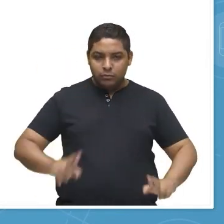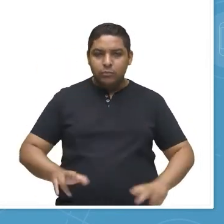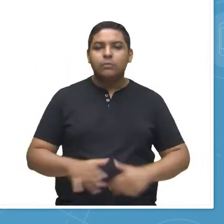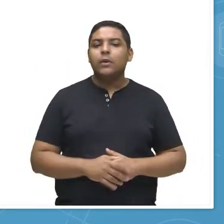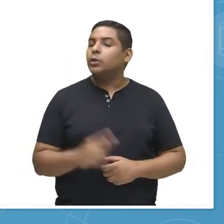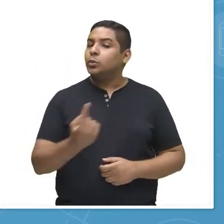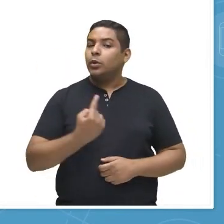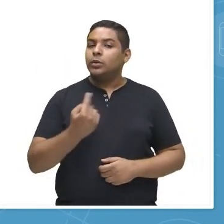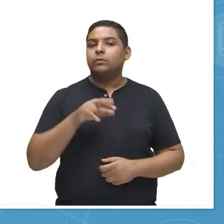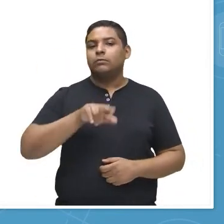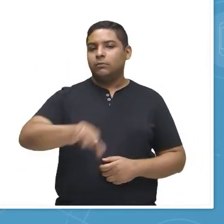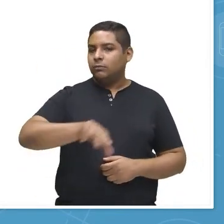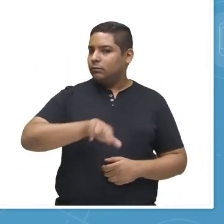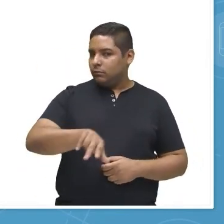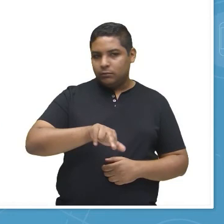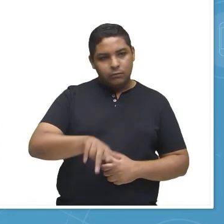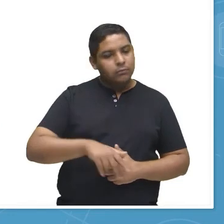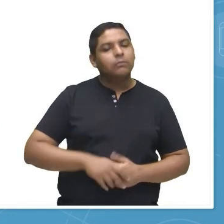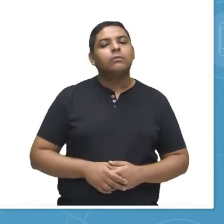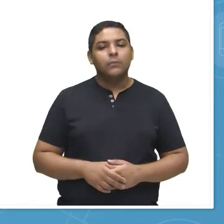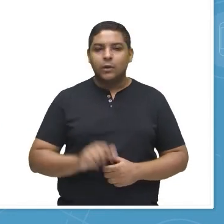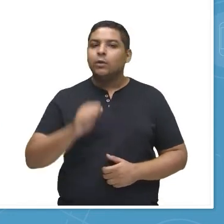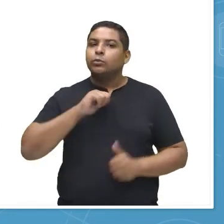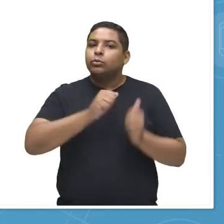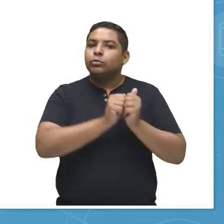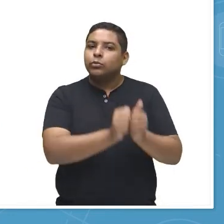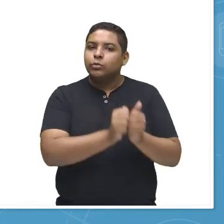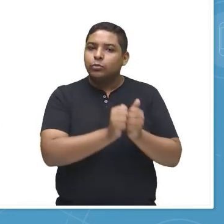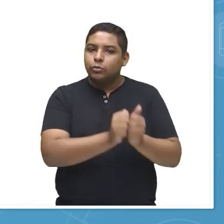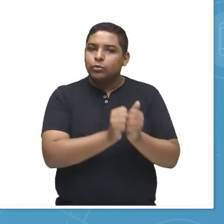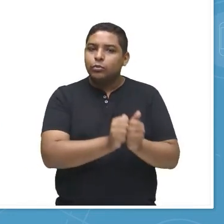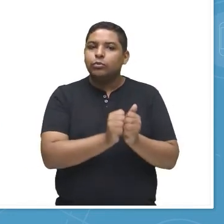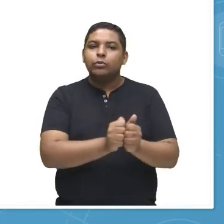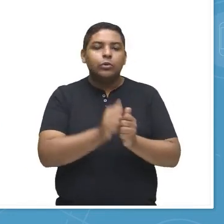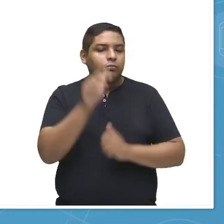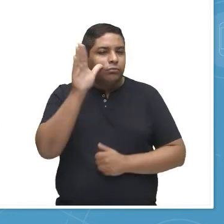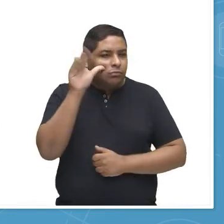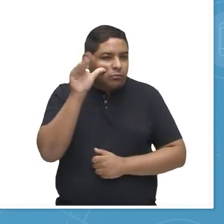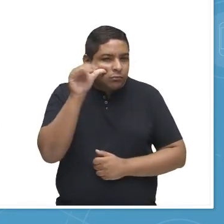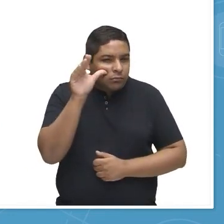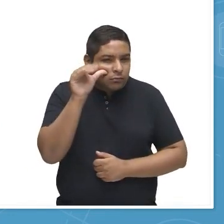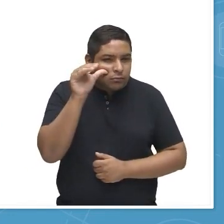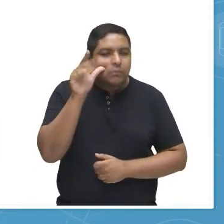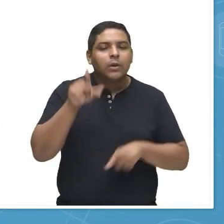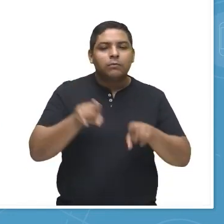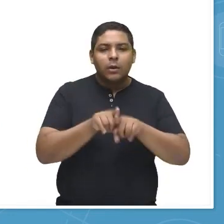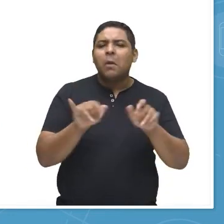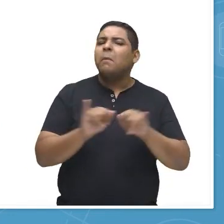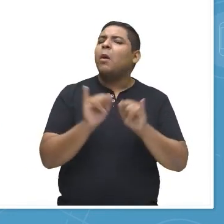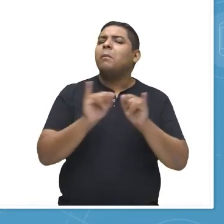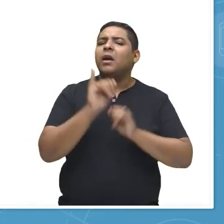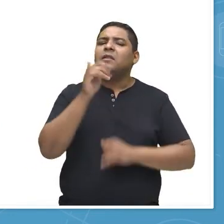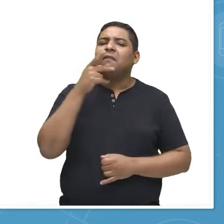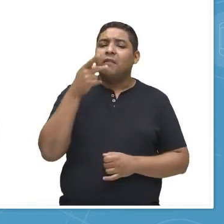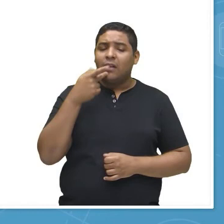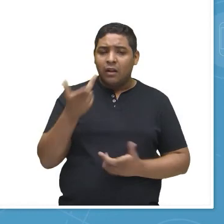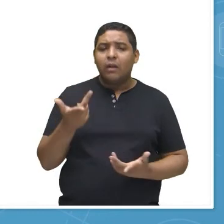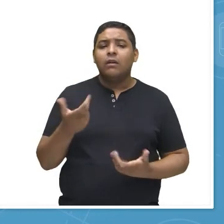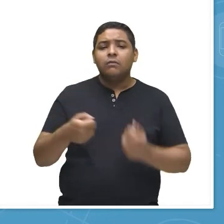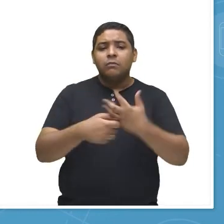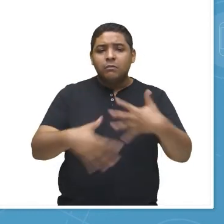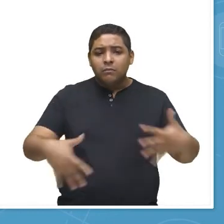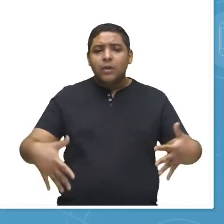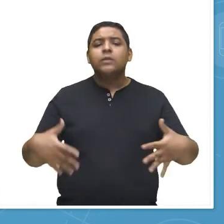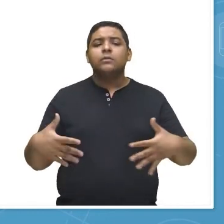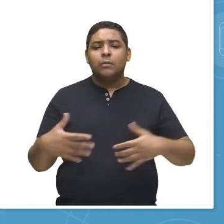está sozinho aqui, tá? Estamos acompanhando, estamos monitorando. E se você falar bobagem, se você não participar da